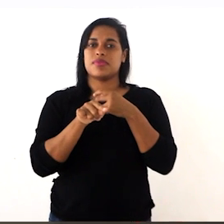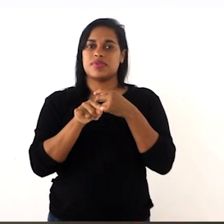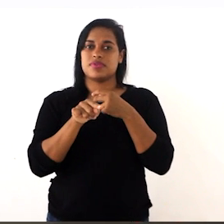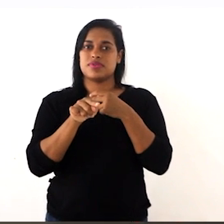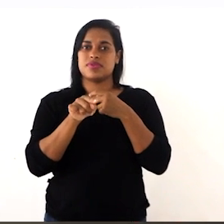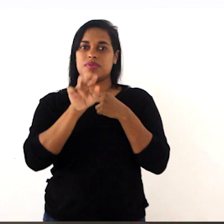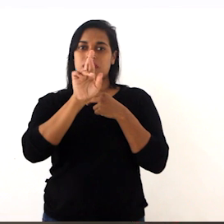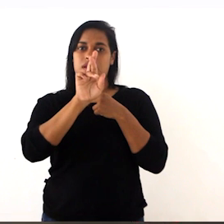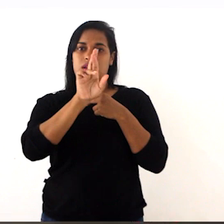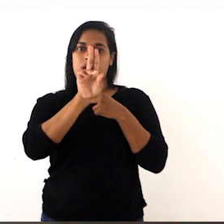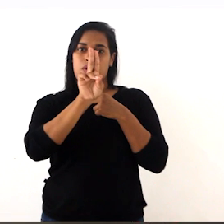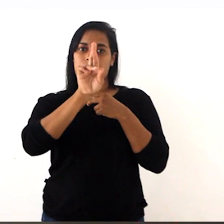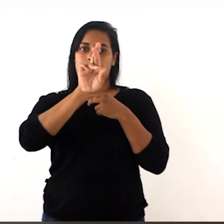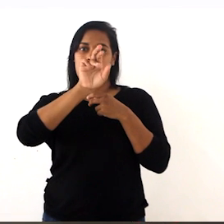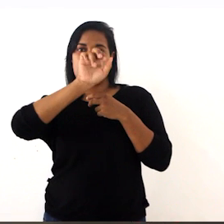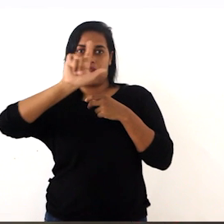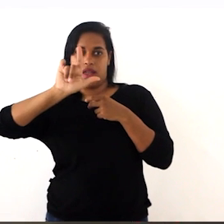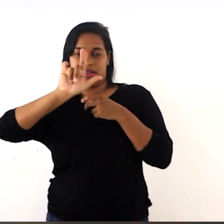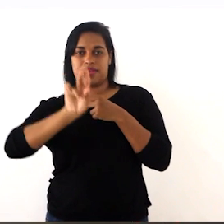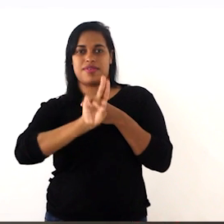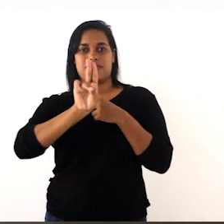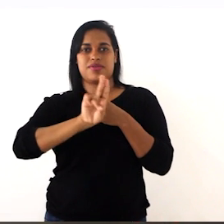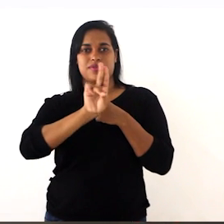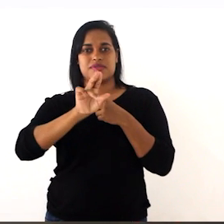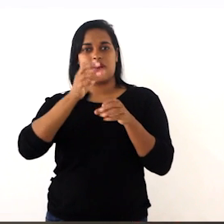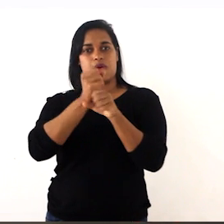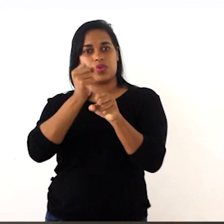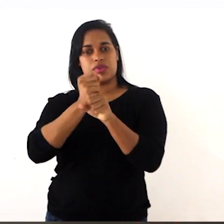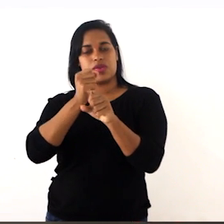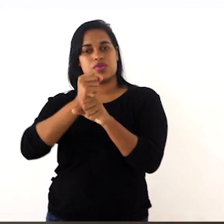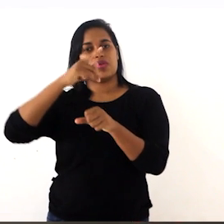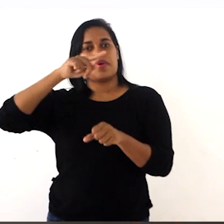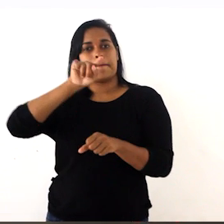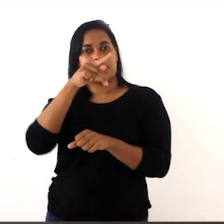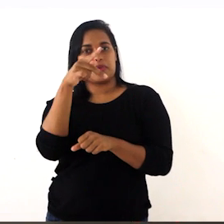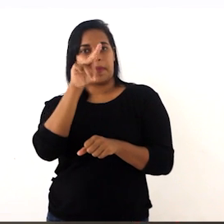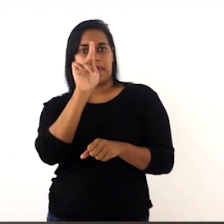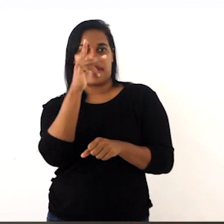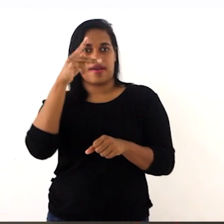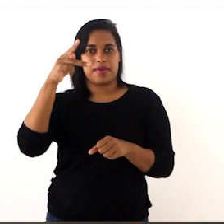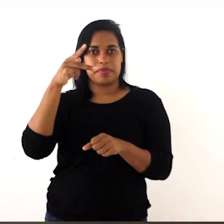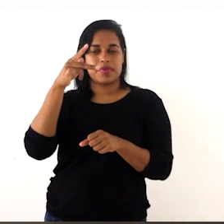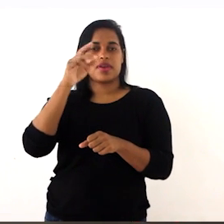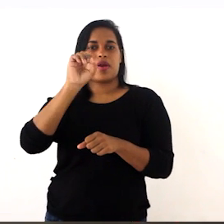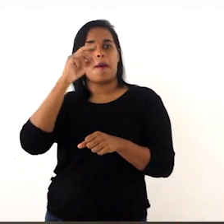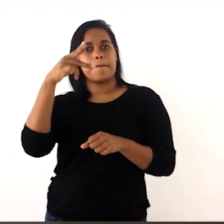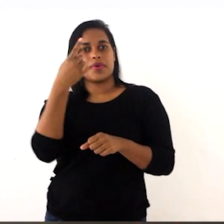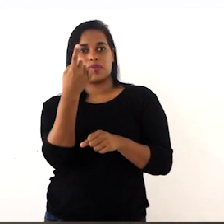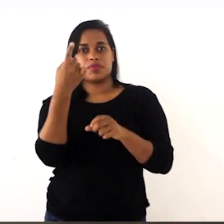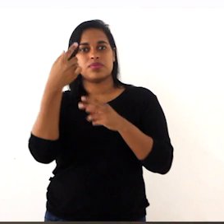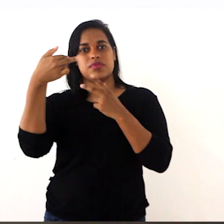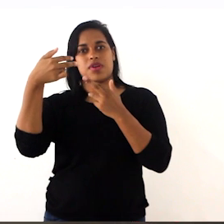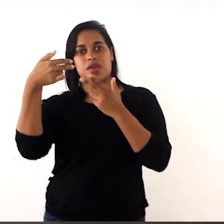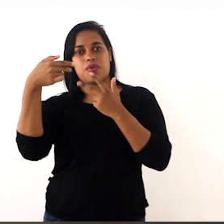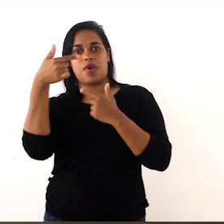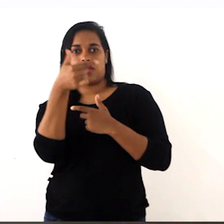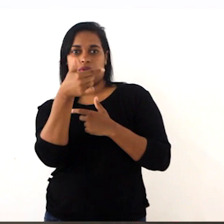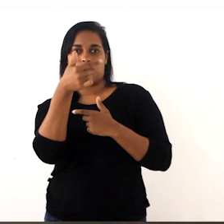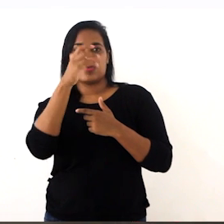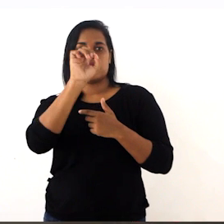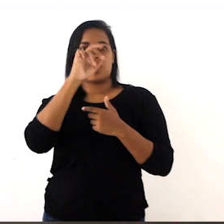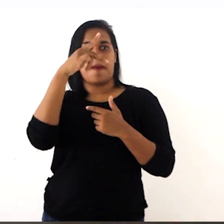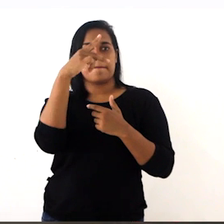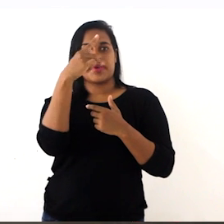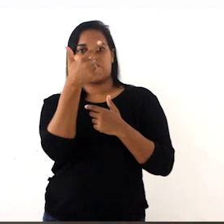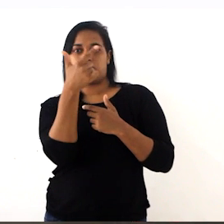a URL que foi enviada, calculadora.php, op1 igual a 2 e op2 igual